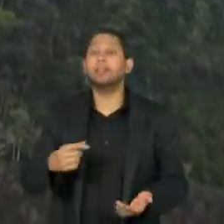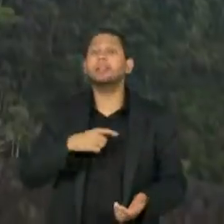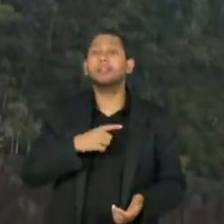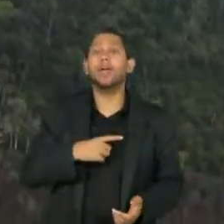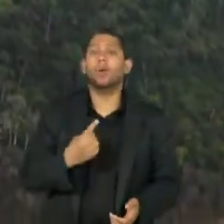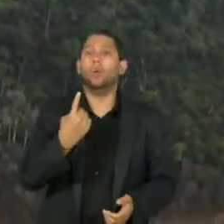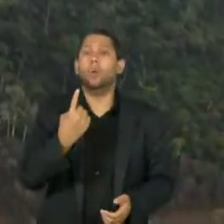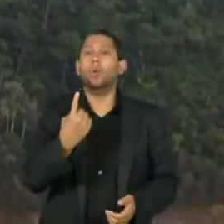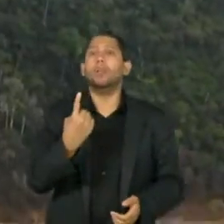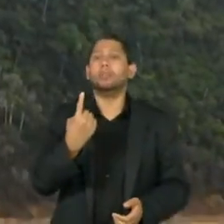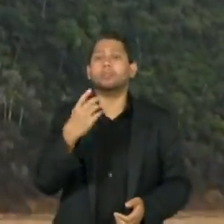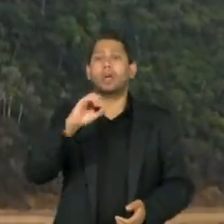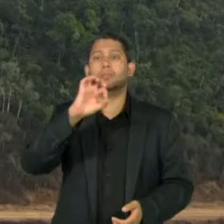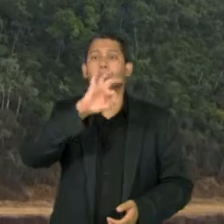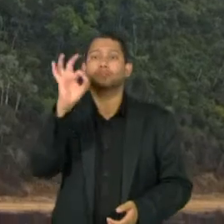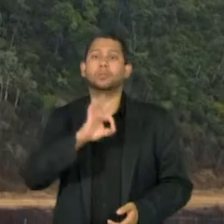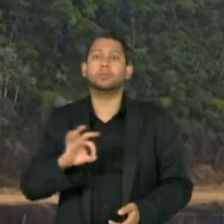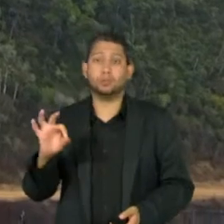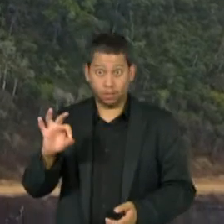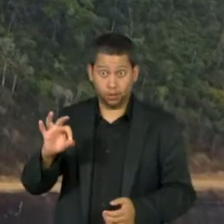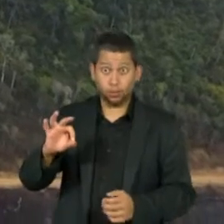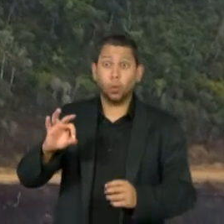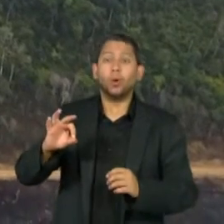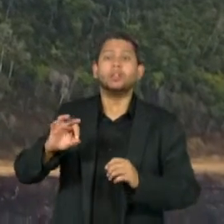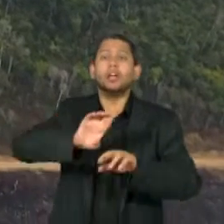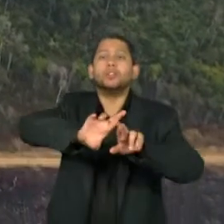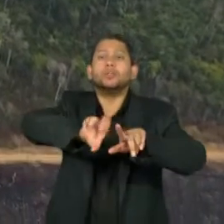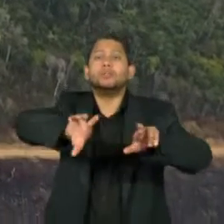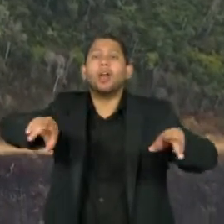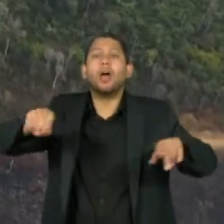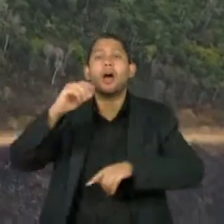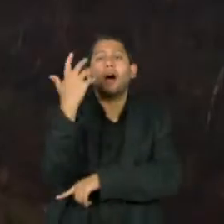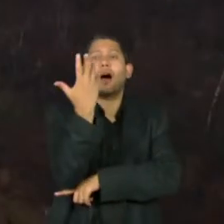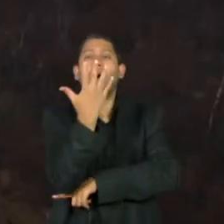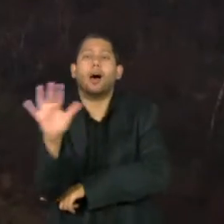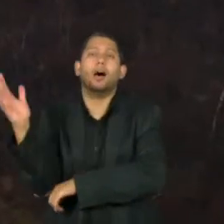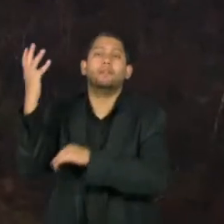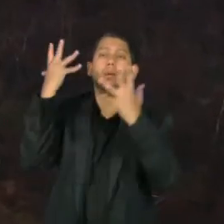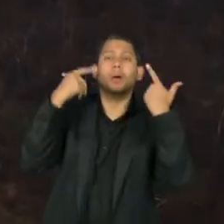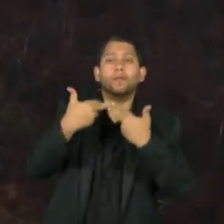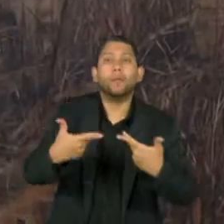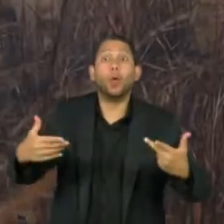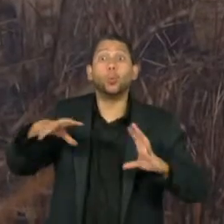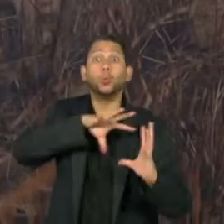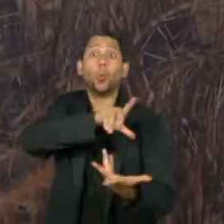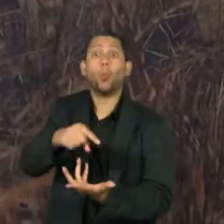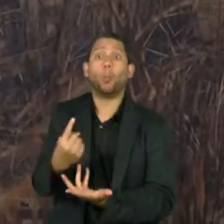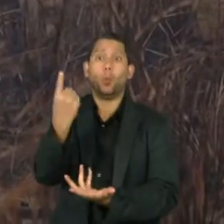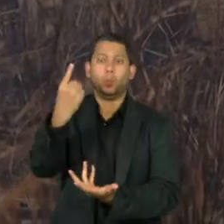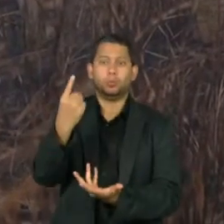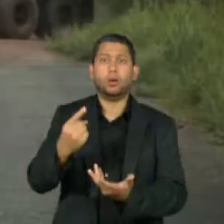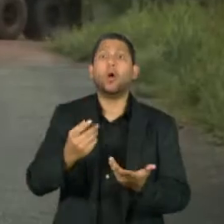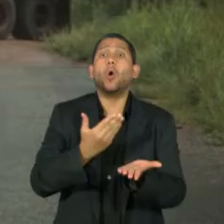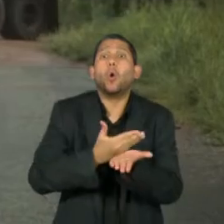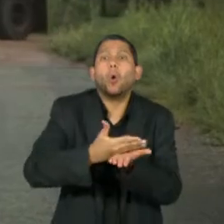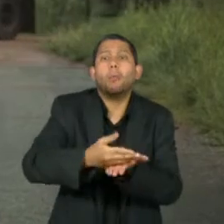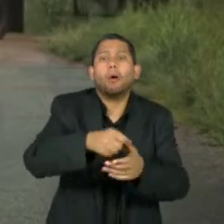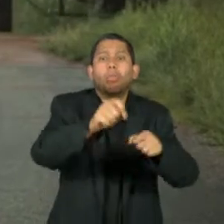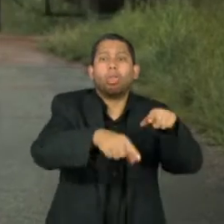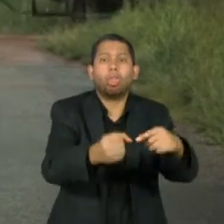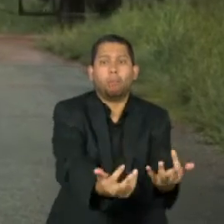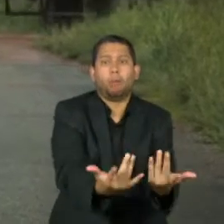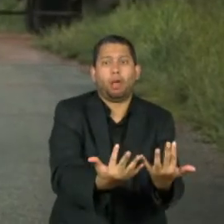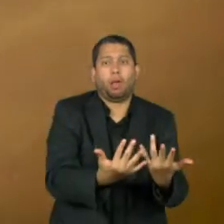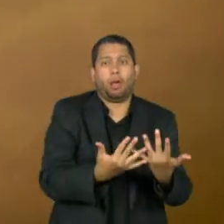da biodiversidade do mundo está mudando numa velocidade inédita. Mais queimadas, mais pastos, mais extração ilegal